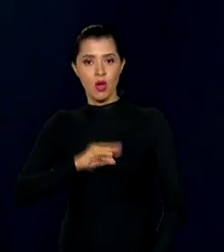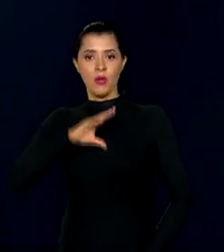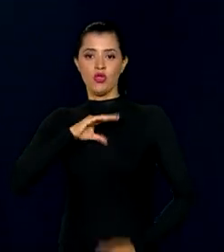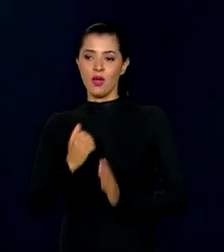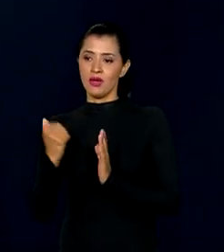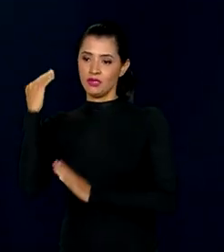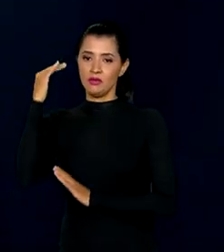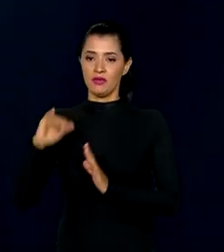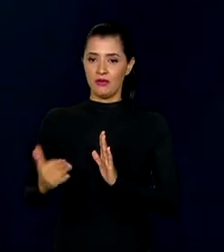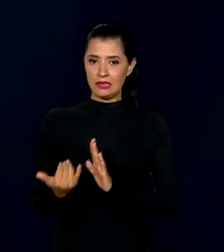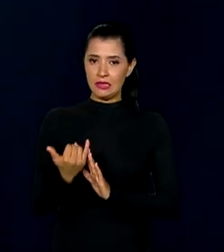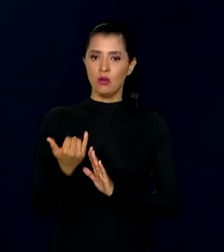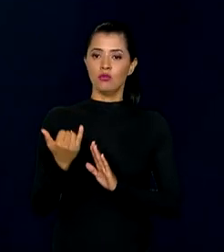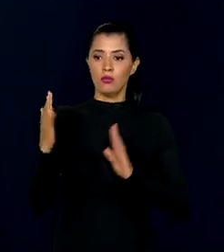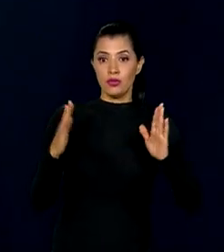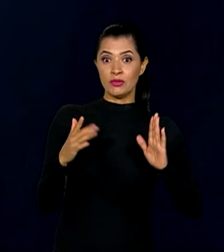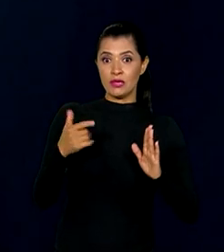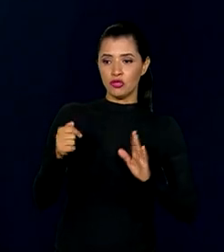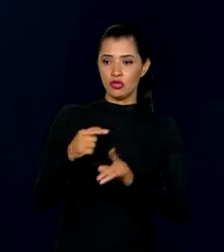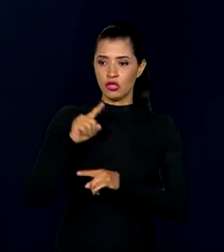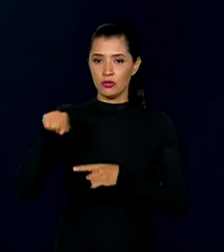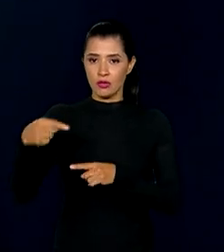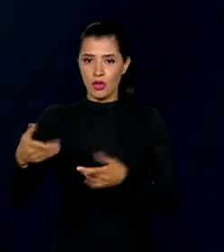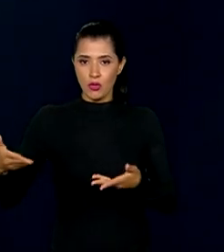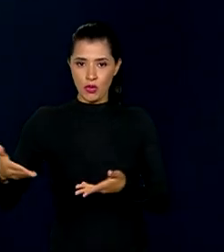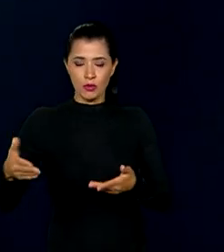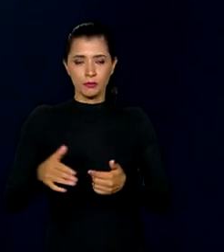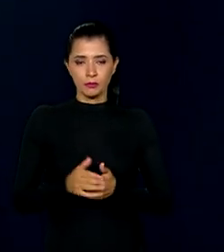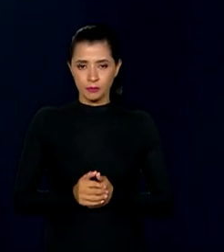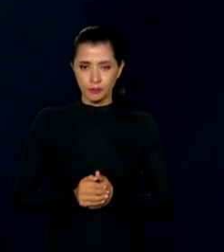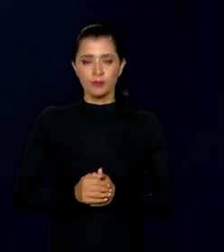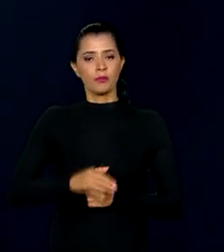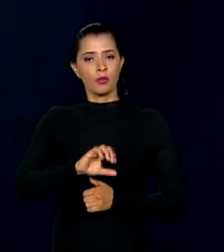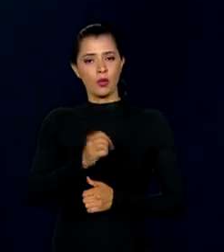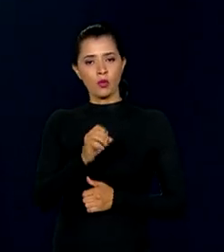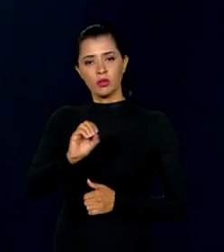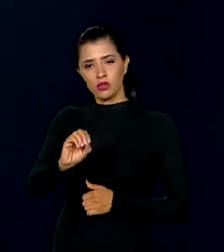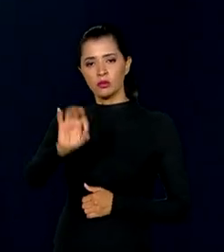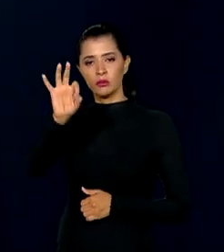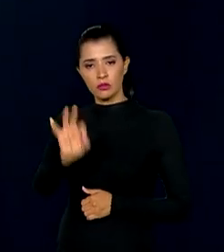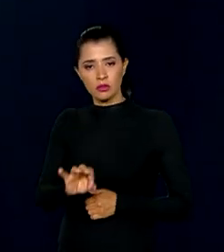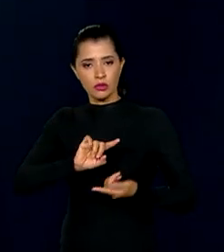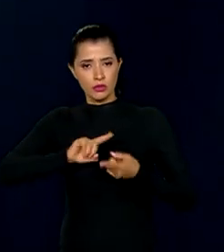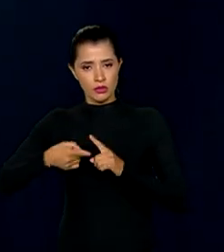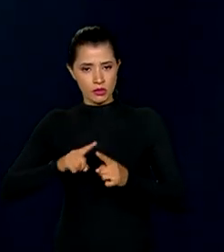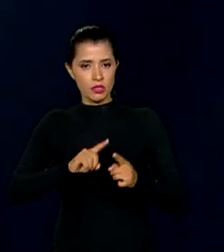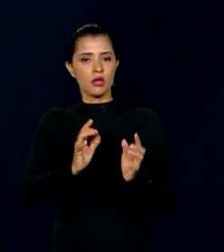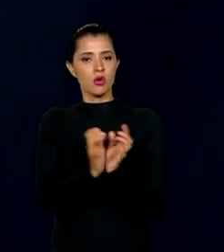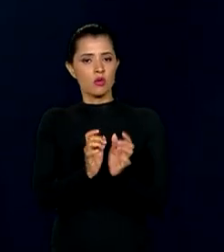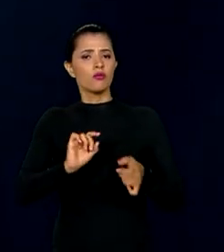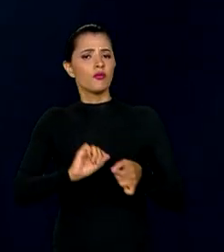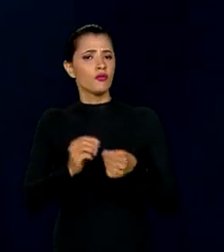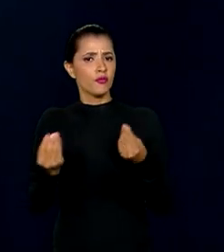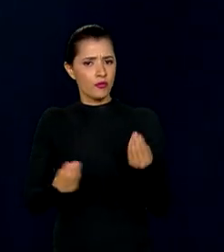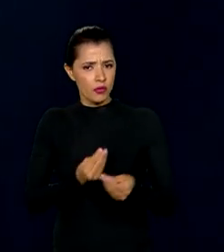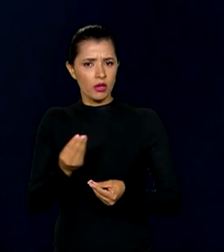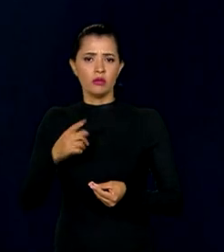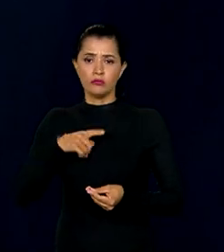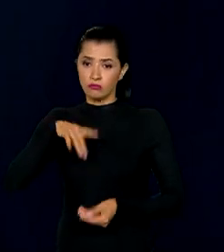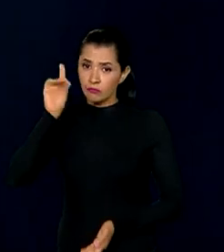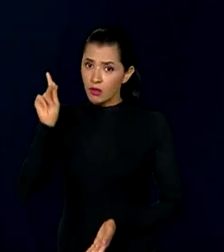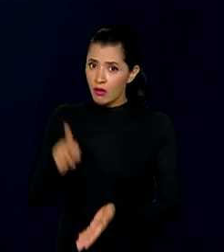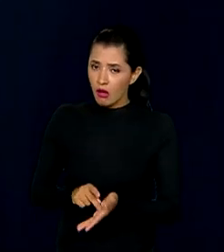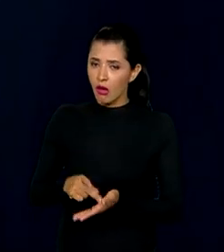inflação depois de 7 anos. 80% das negociações coletivas estão sendo feitas com ganhos